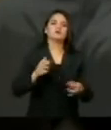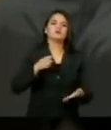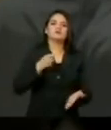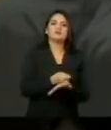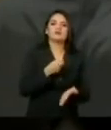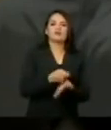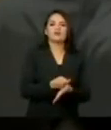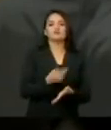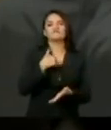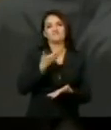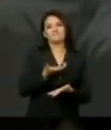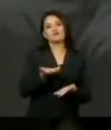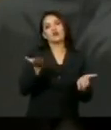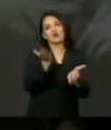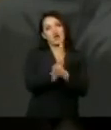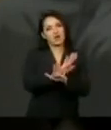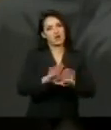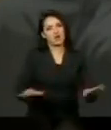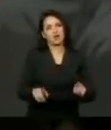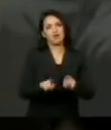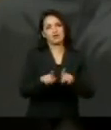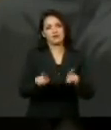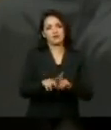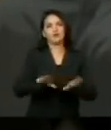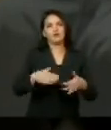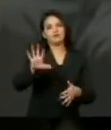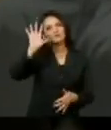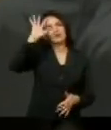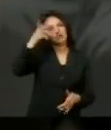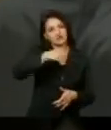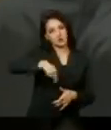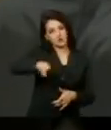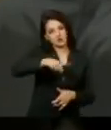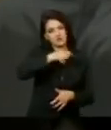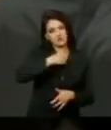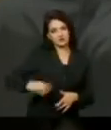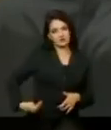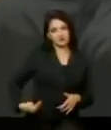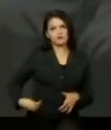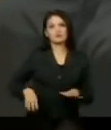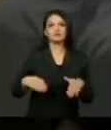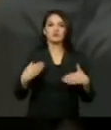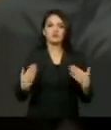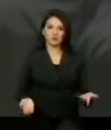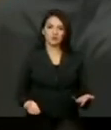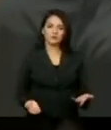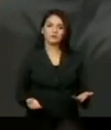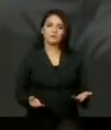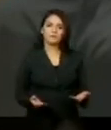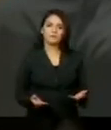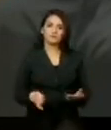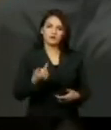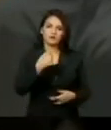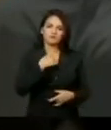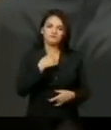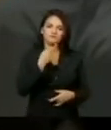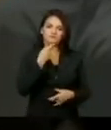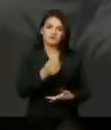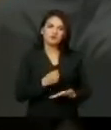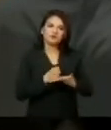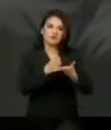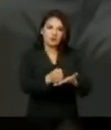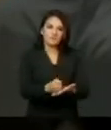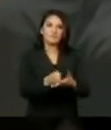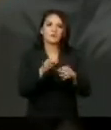possa sabin dado na ocasião da decisão de vossas excelências pelo menos a isso disse 30 e logo meu nome presta a solidariedade em relação ao